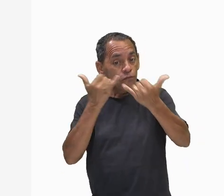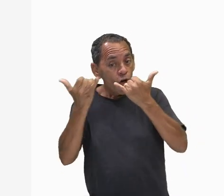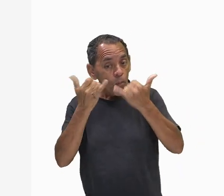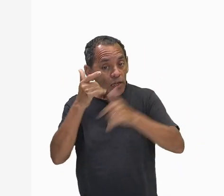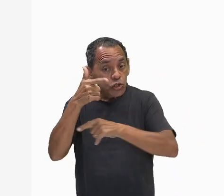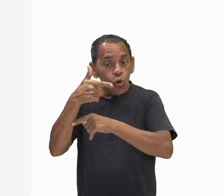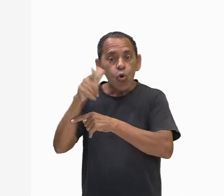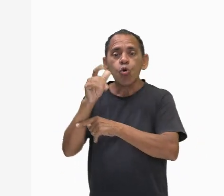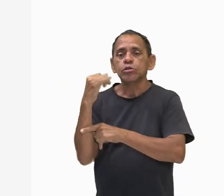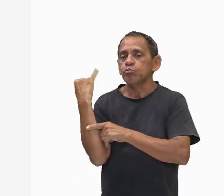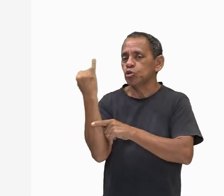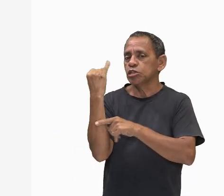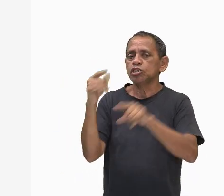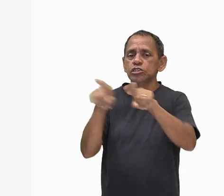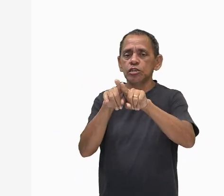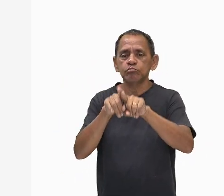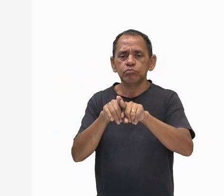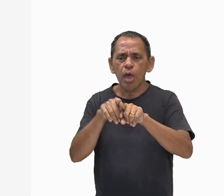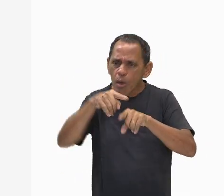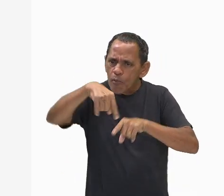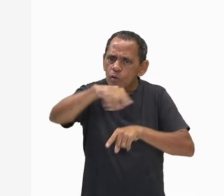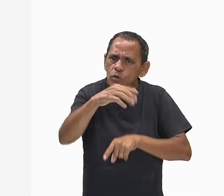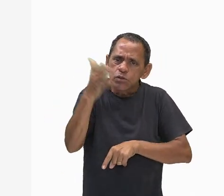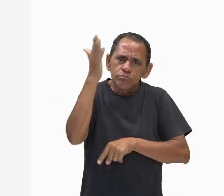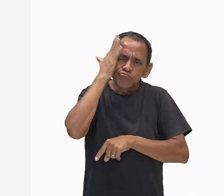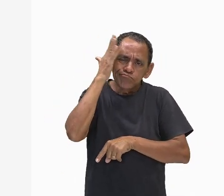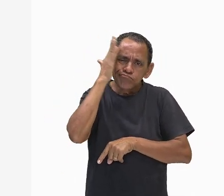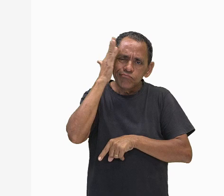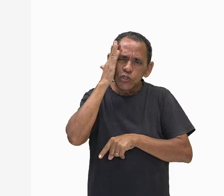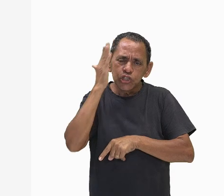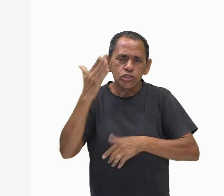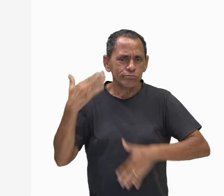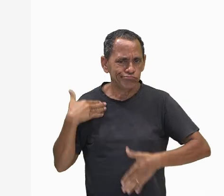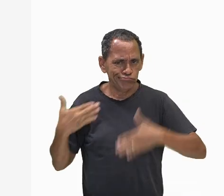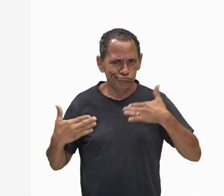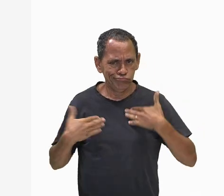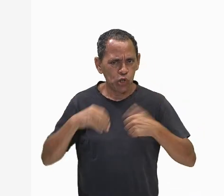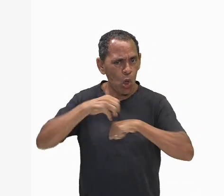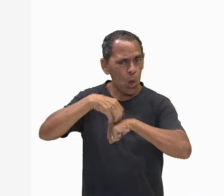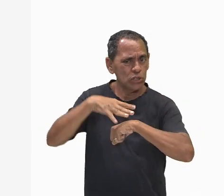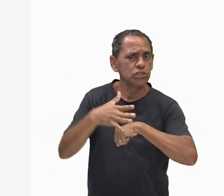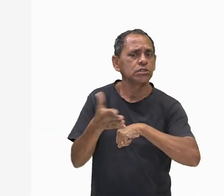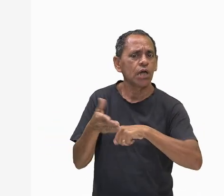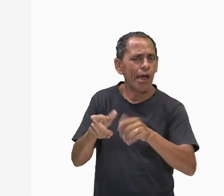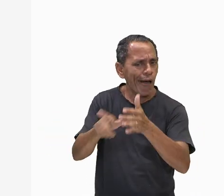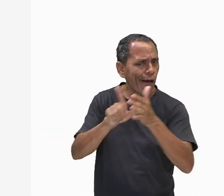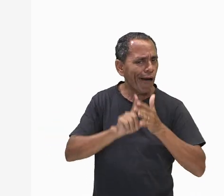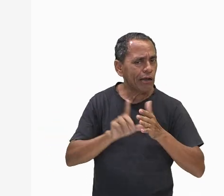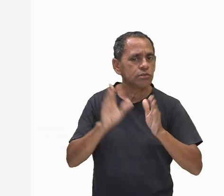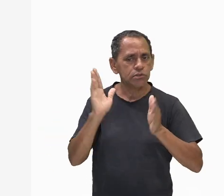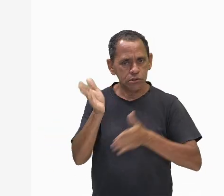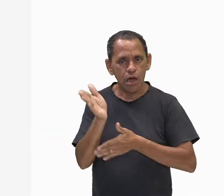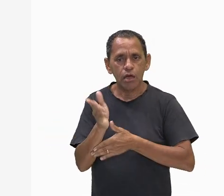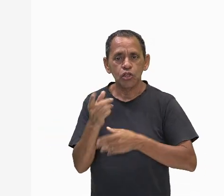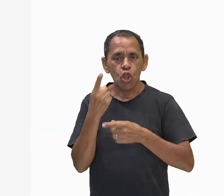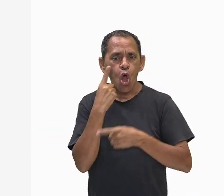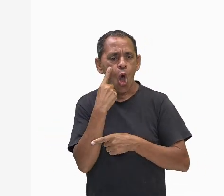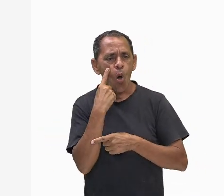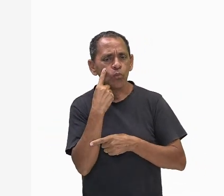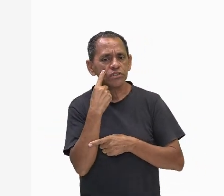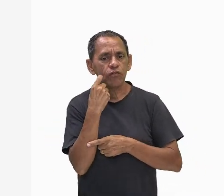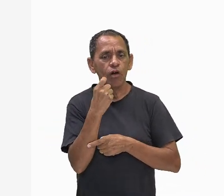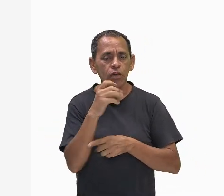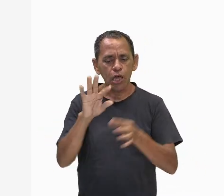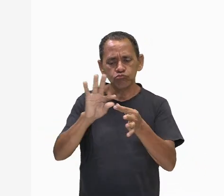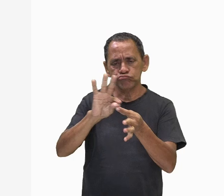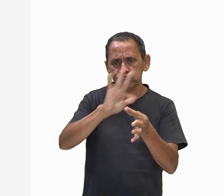você tentar entender melhor o seu corpo é a dica que eu já estava falando para vocês, observar bem o ciclo. Isso